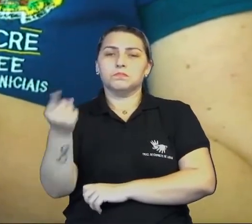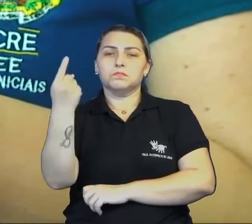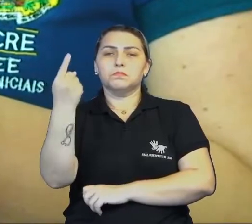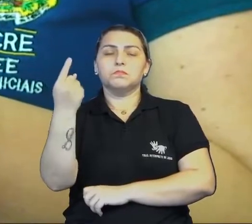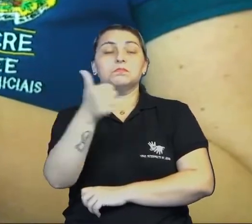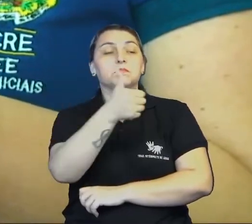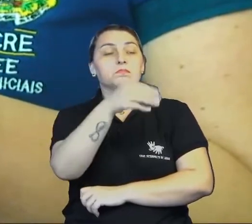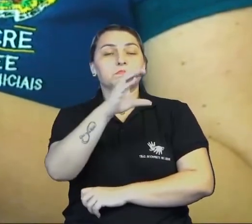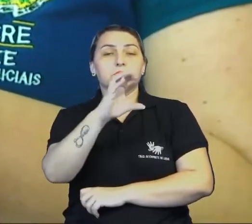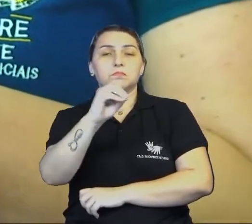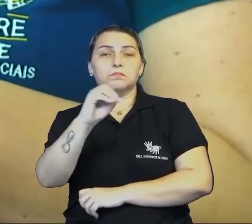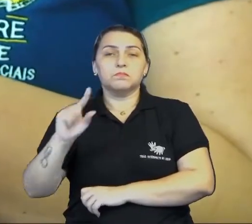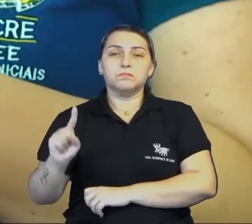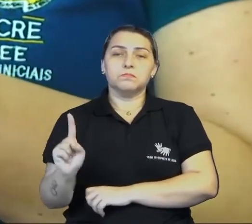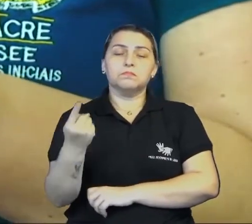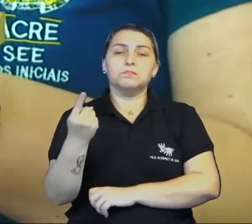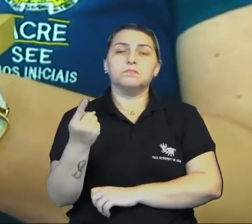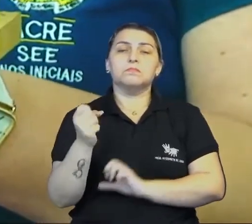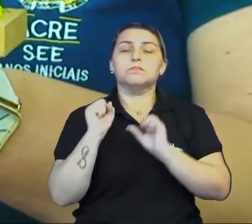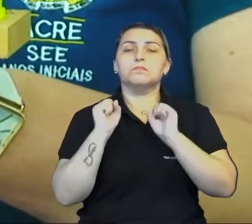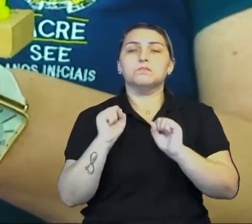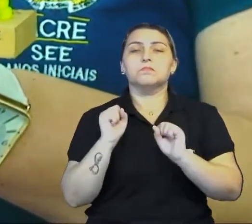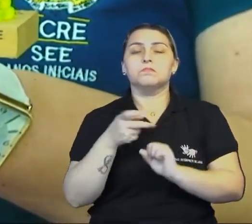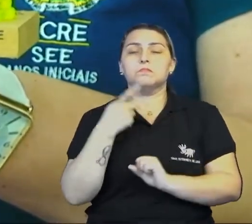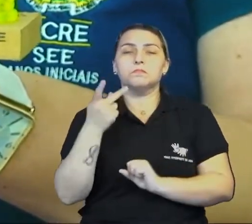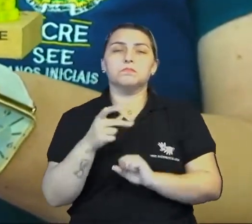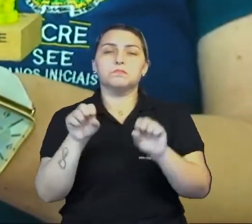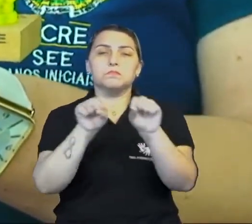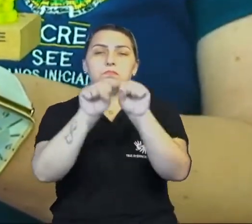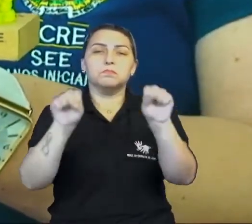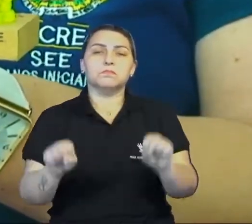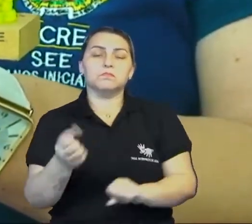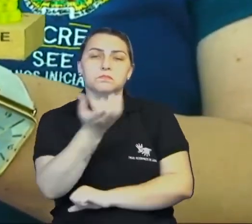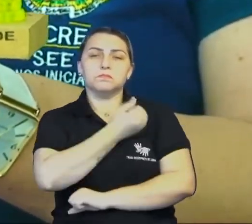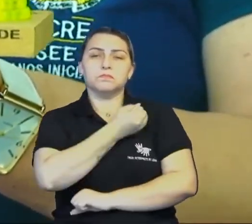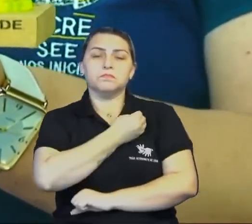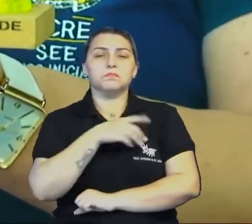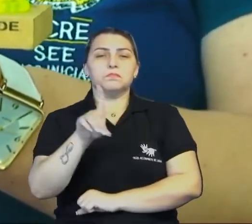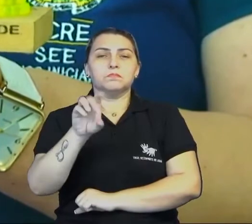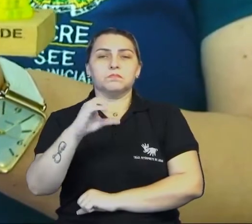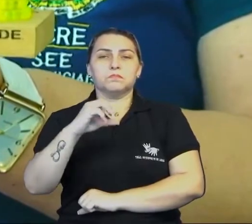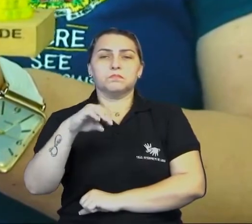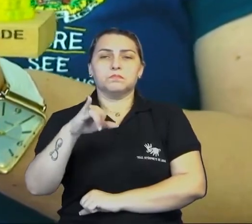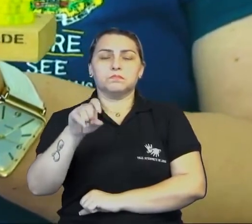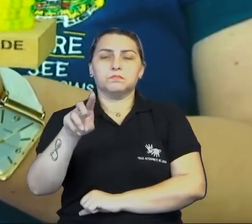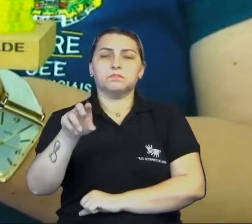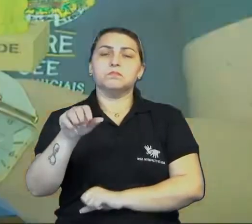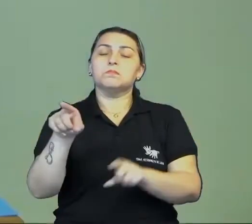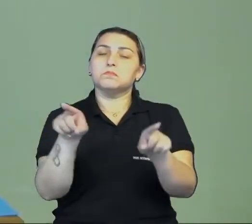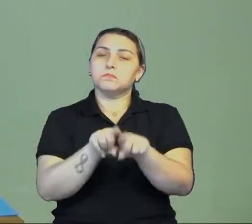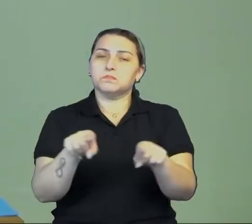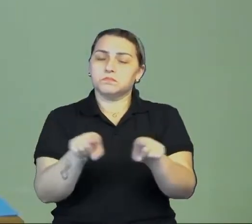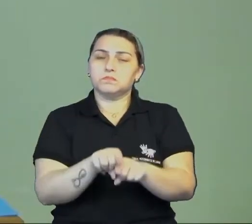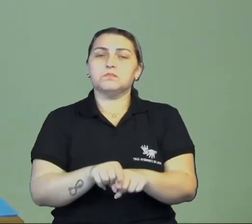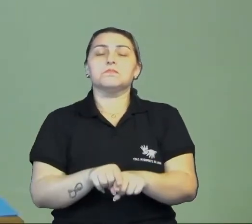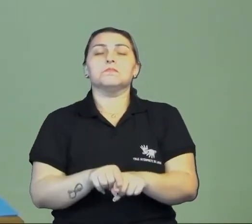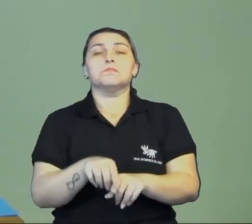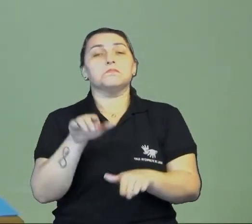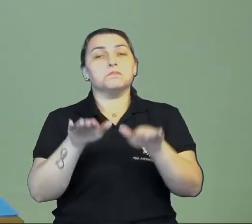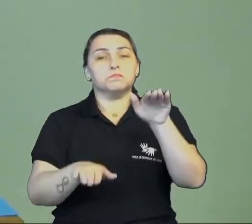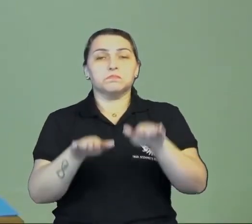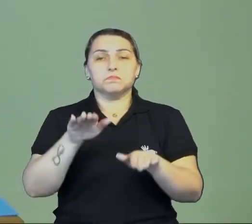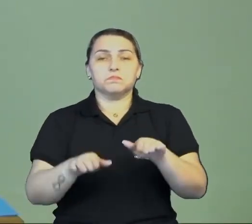representa 10.000. Então, nós podemos dizer que o sistema de numeração decimal, ele também é posicional. De